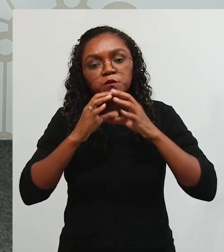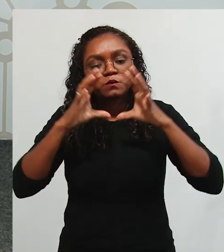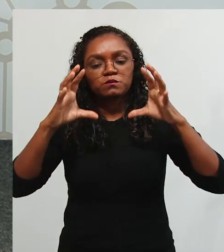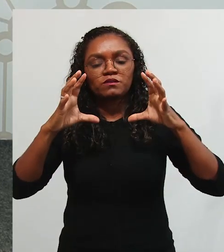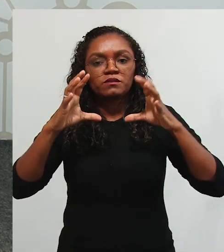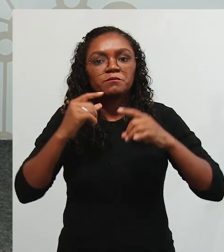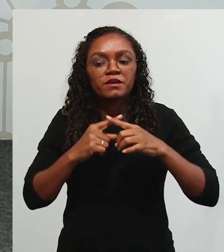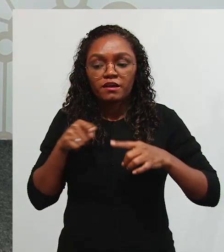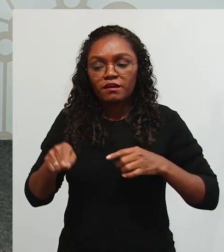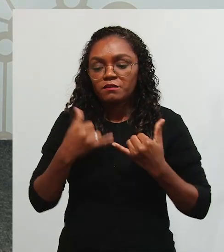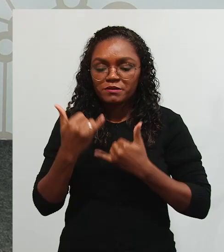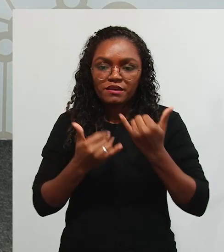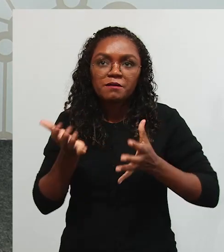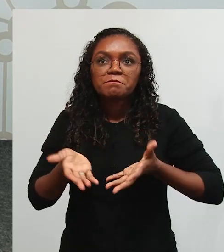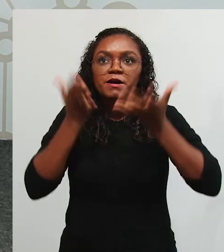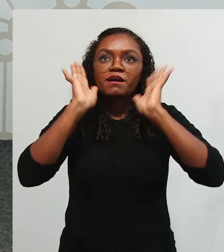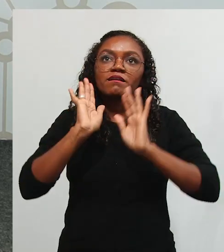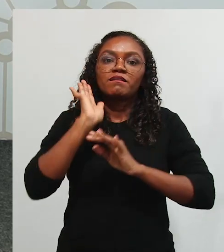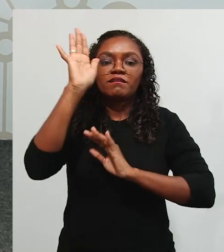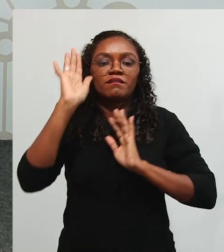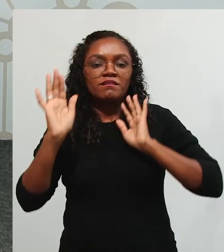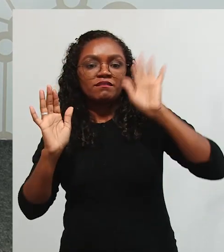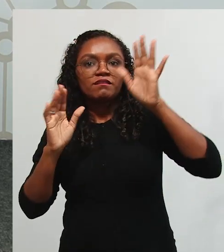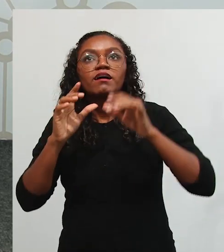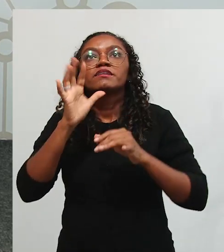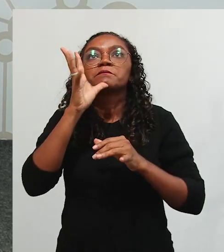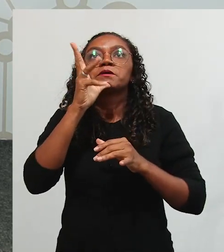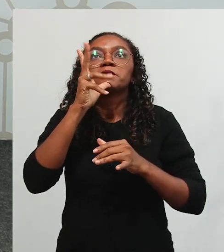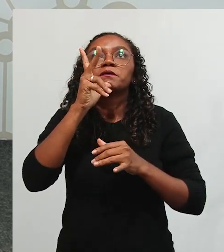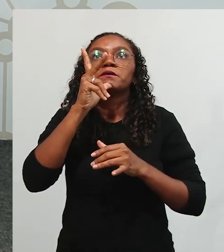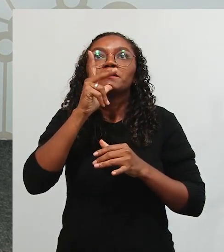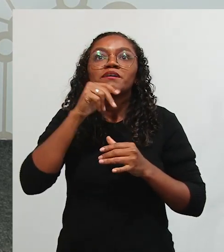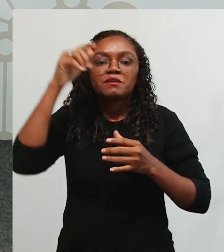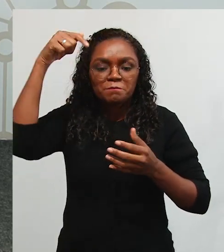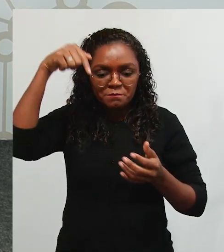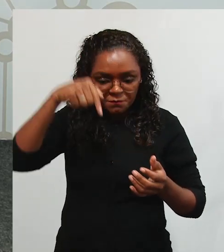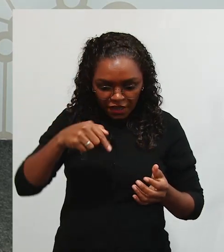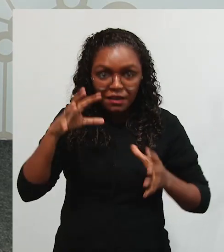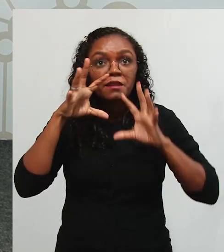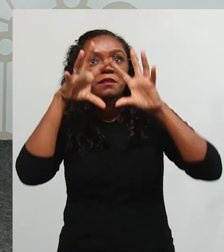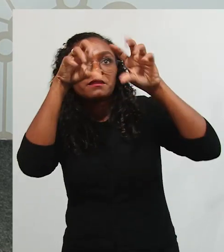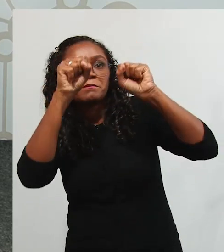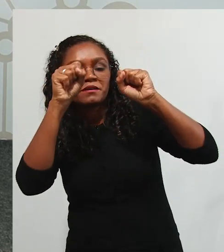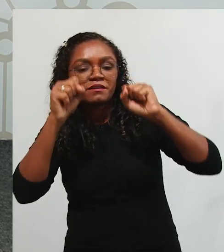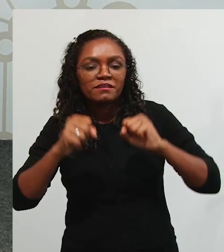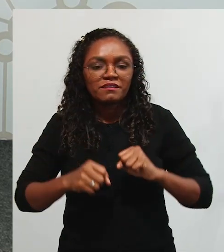que ela pode brincar, que ela joga o balão para cima, o balão demora mais para cair, para ela pegar.